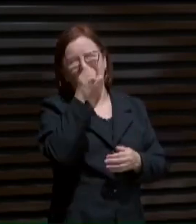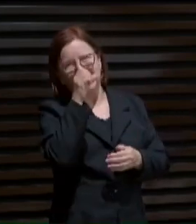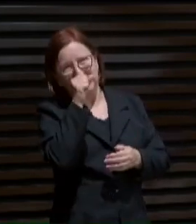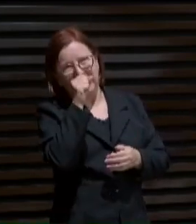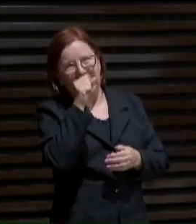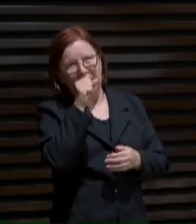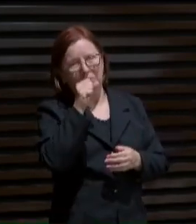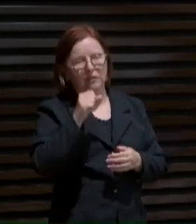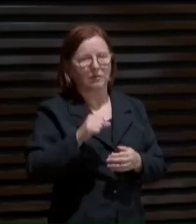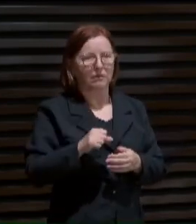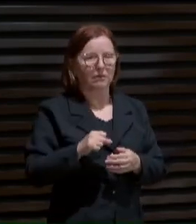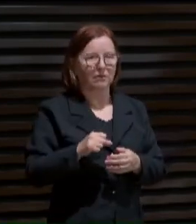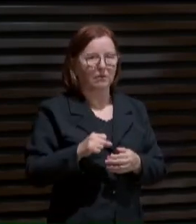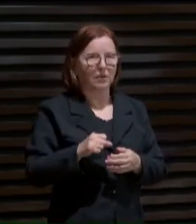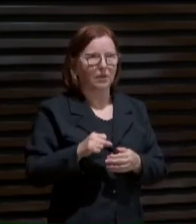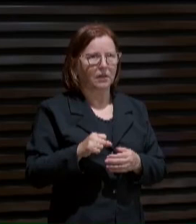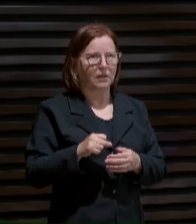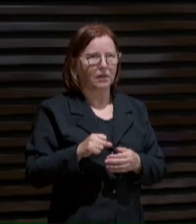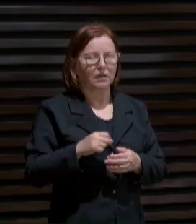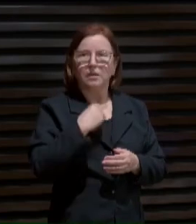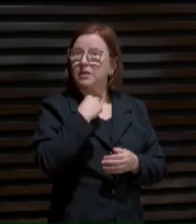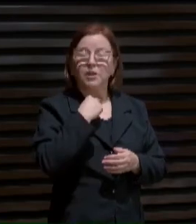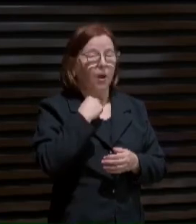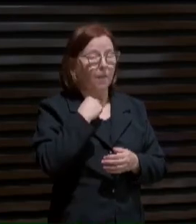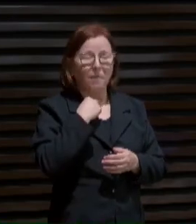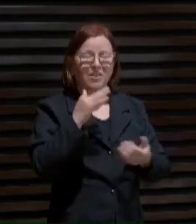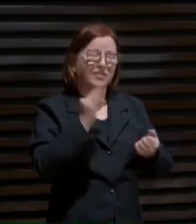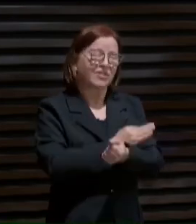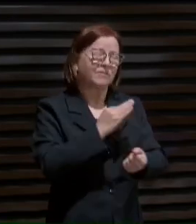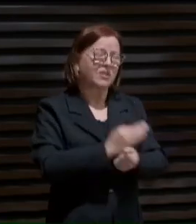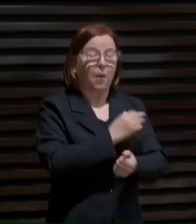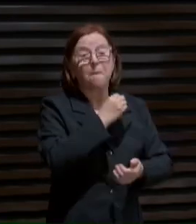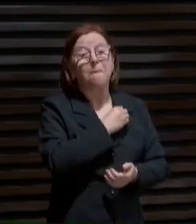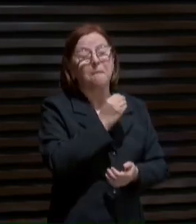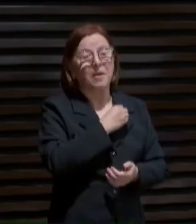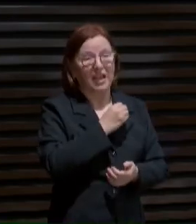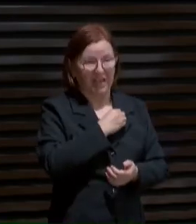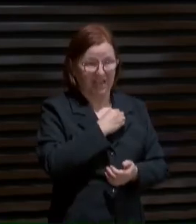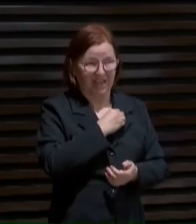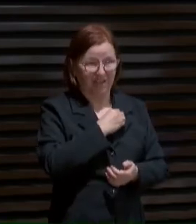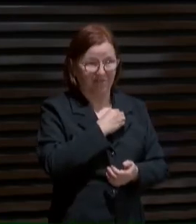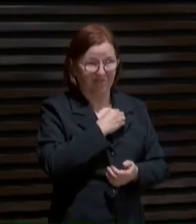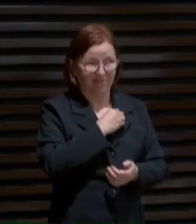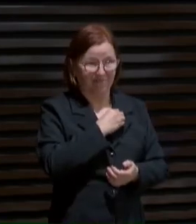não posso suportar iniquidade associada ao ajuntamento solene